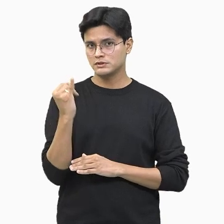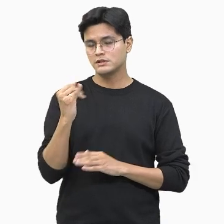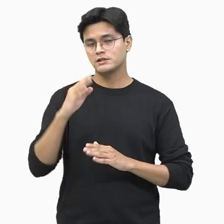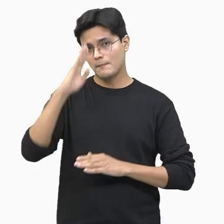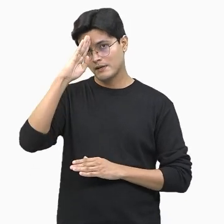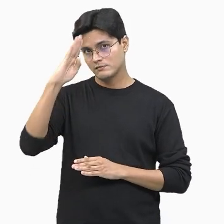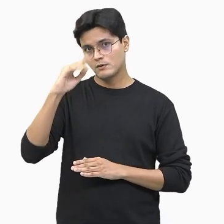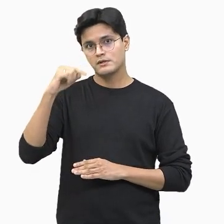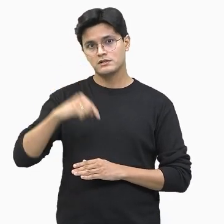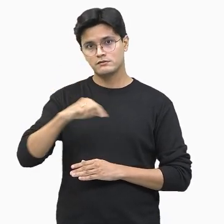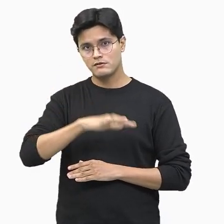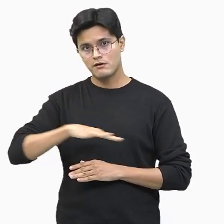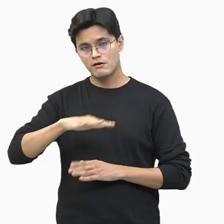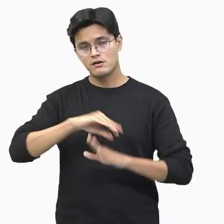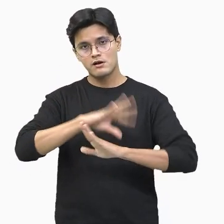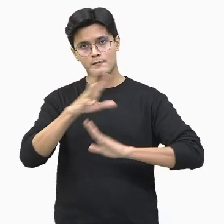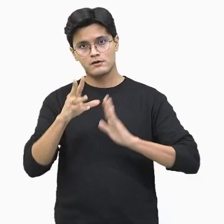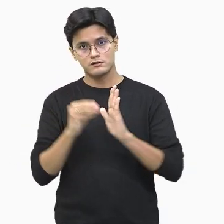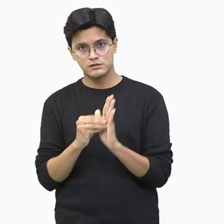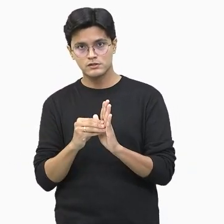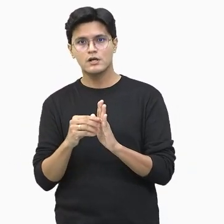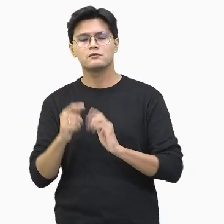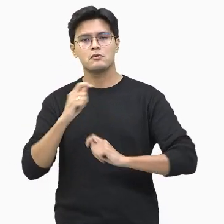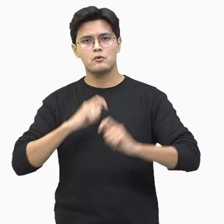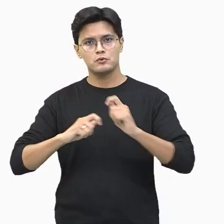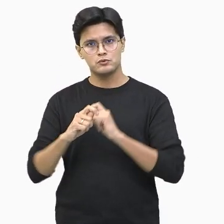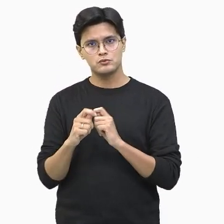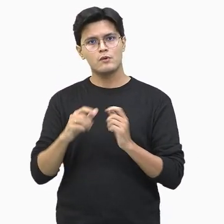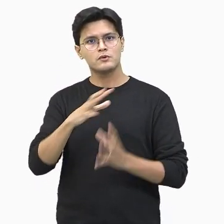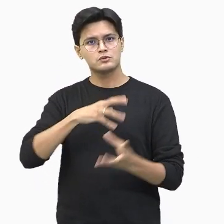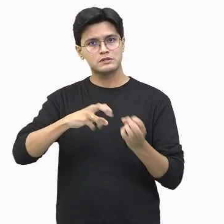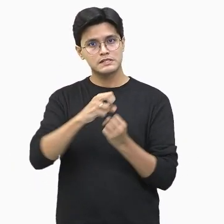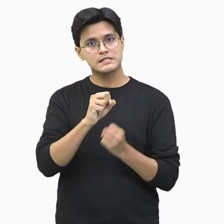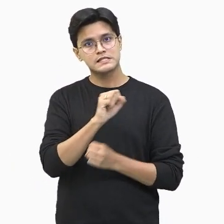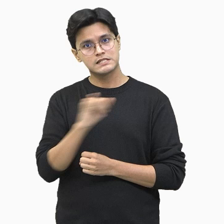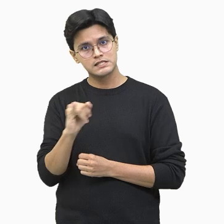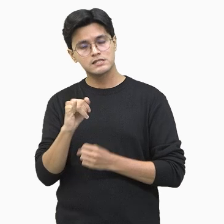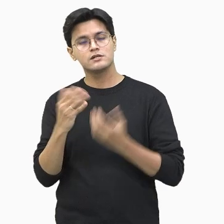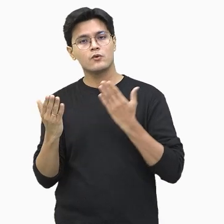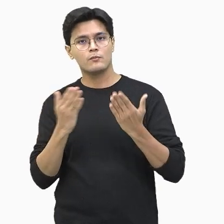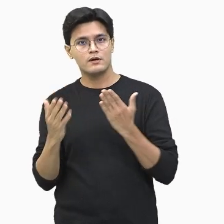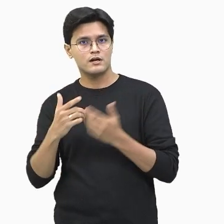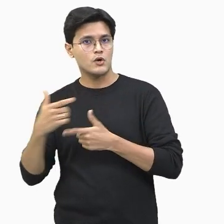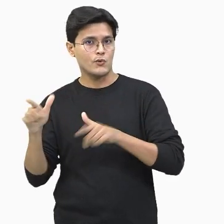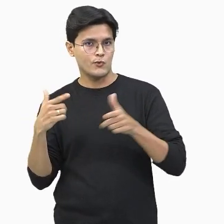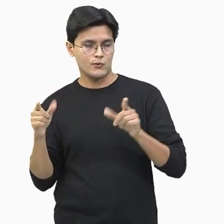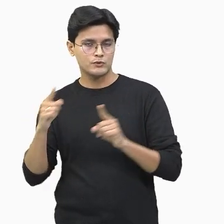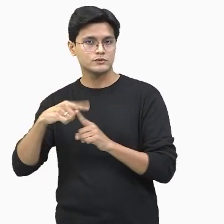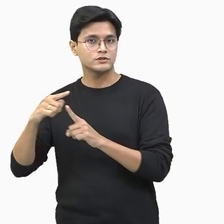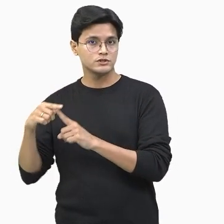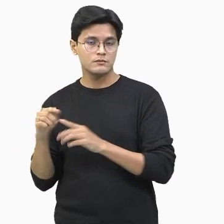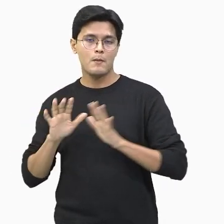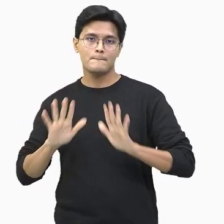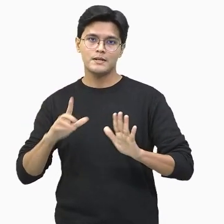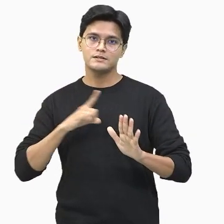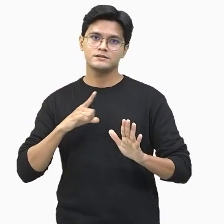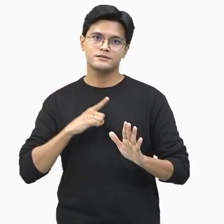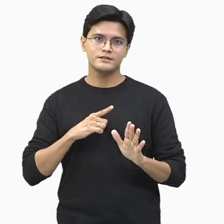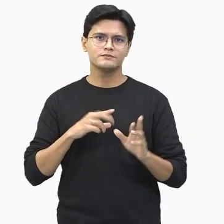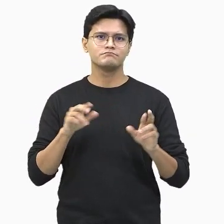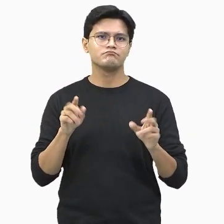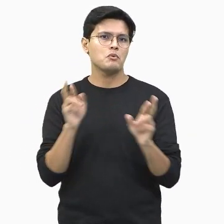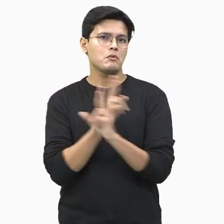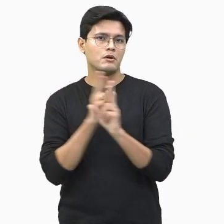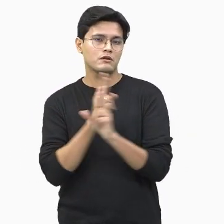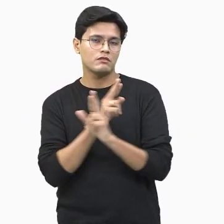é mais econômico mais sustentável se comparado aos outros modais né mas a gente tem a questão da infraestrutura né que